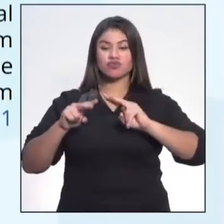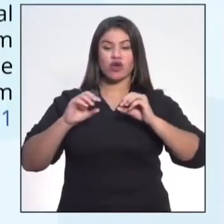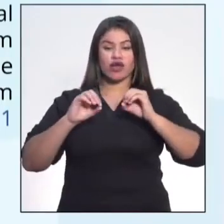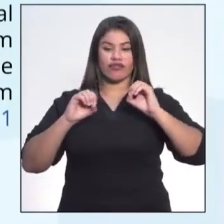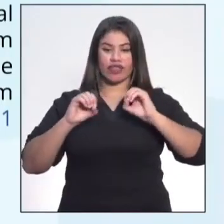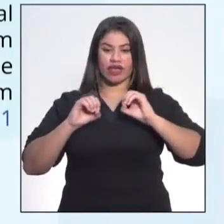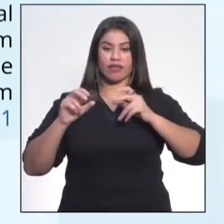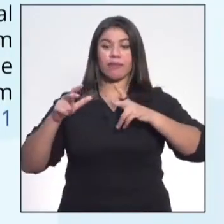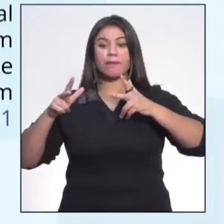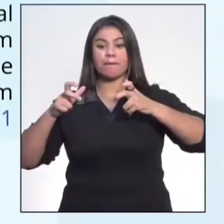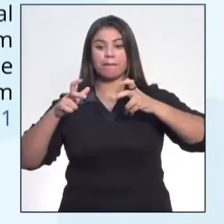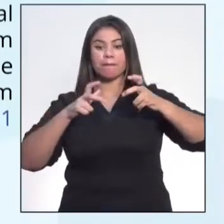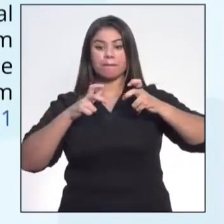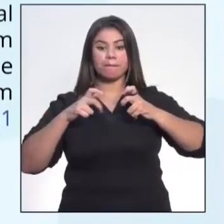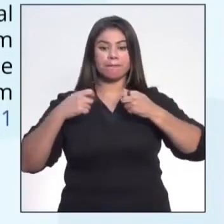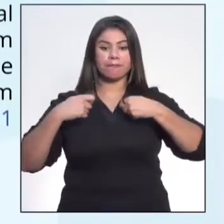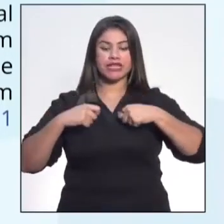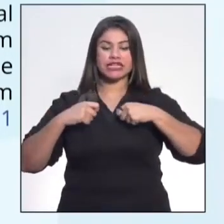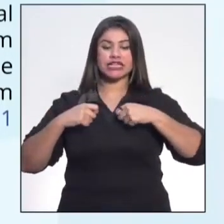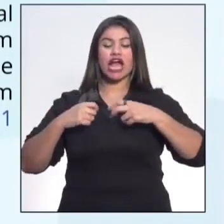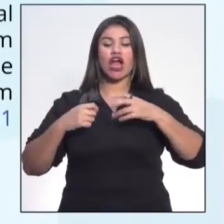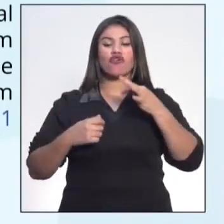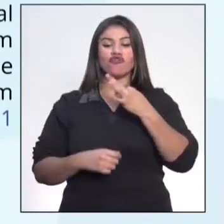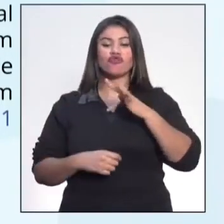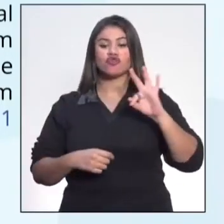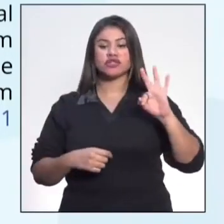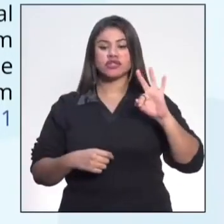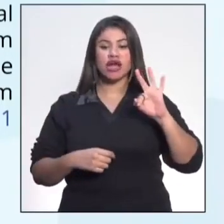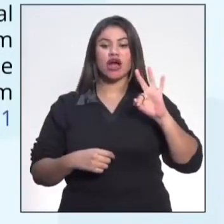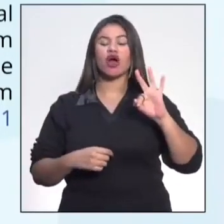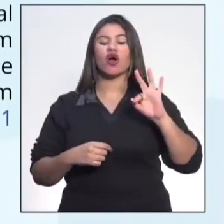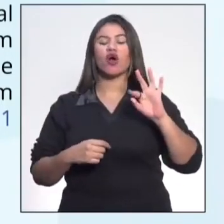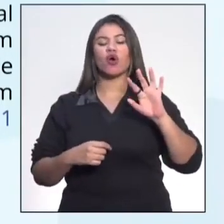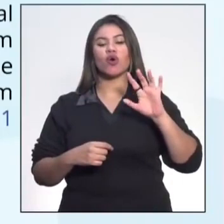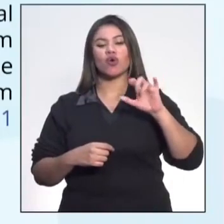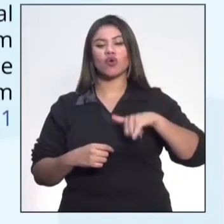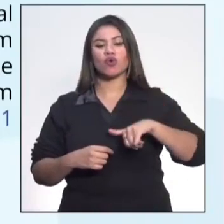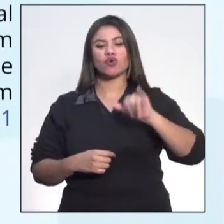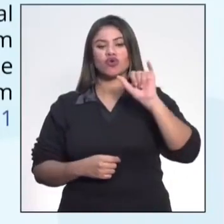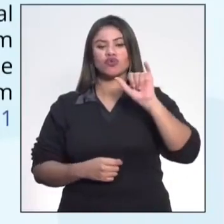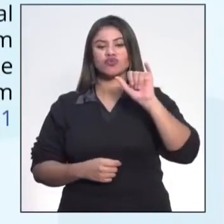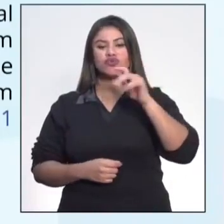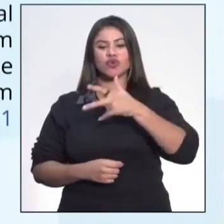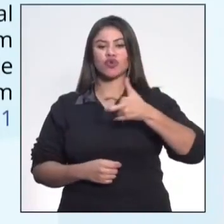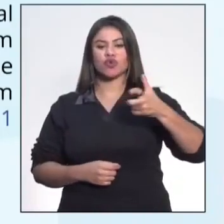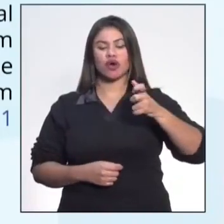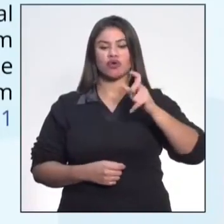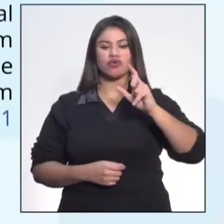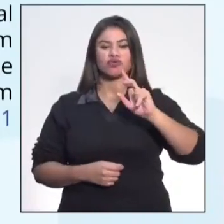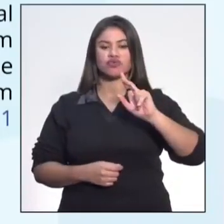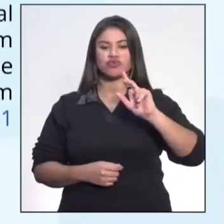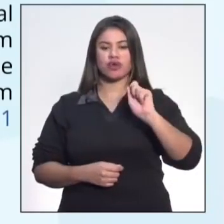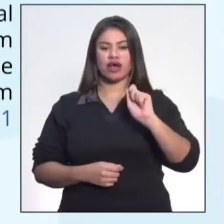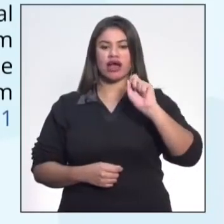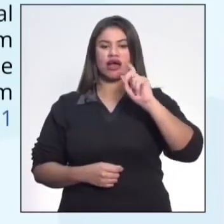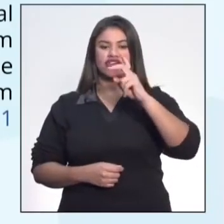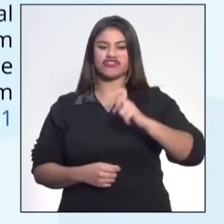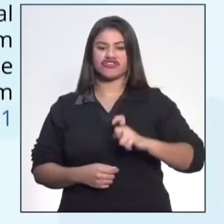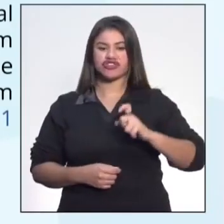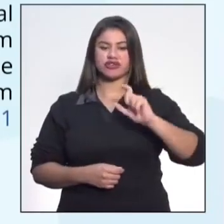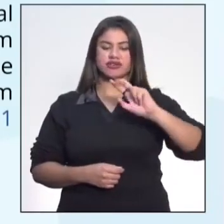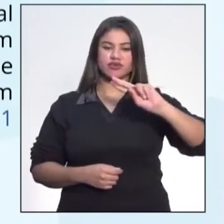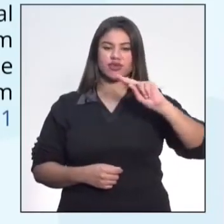que toda vez que for uma função do tipo y igual a ax² mais c,